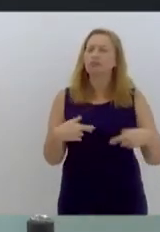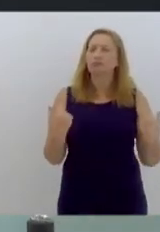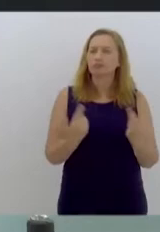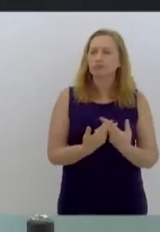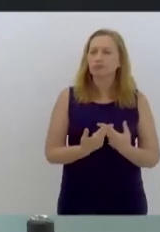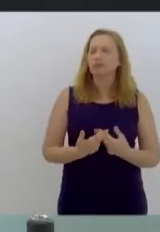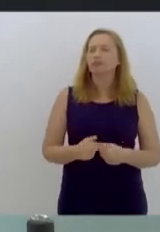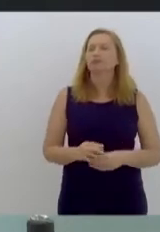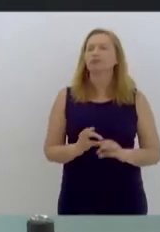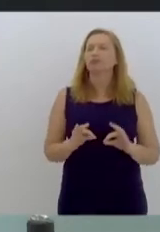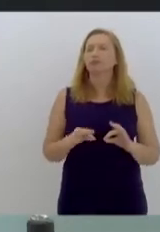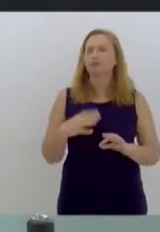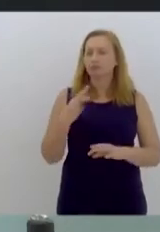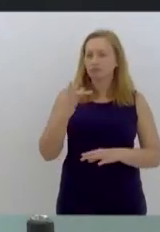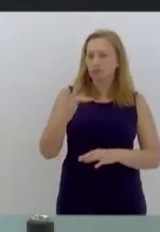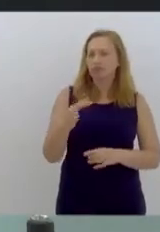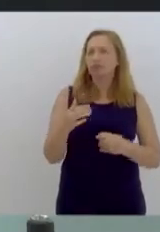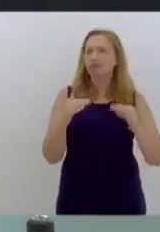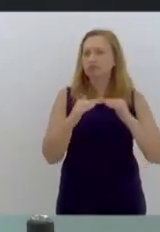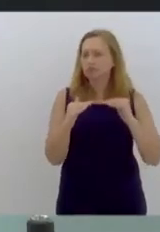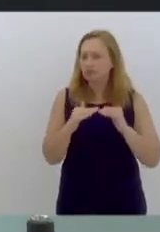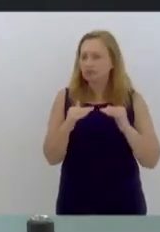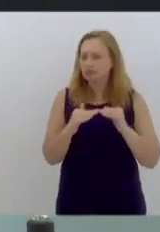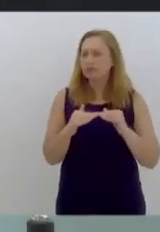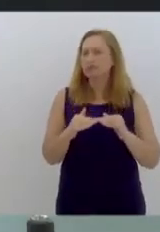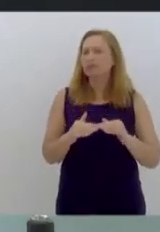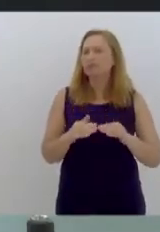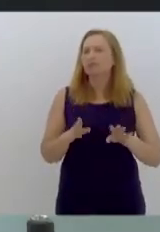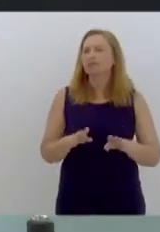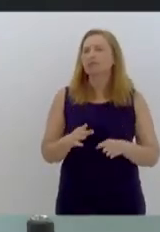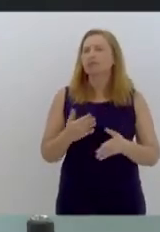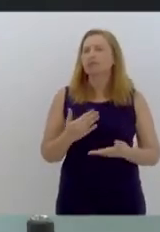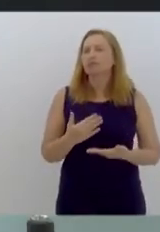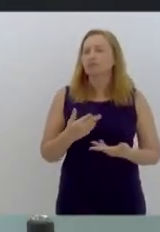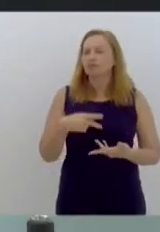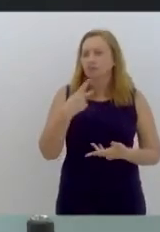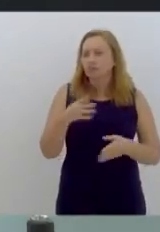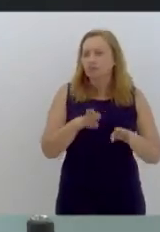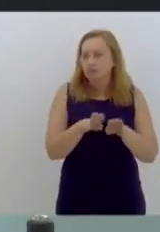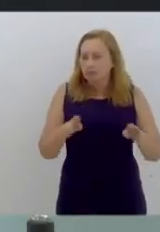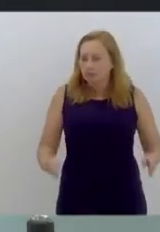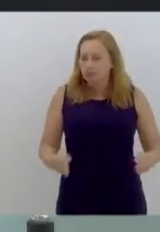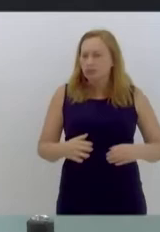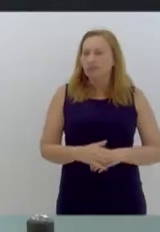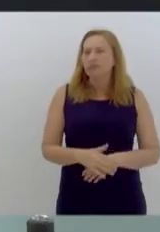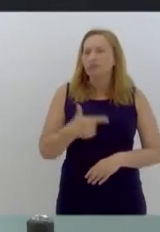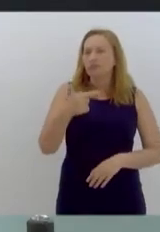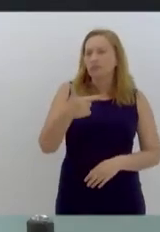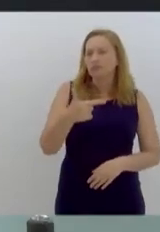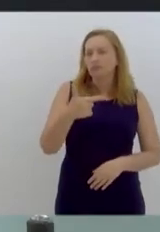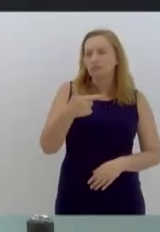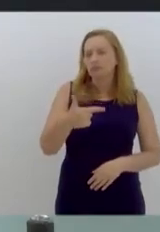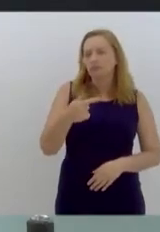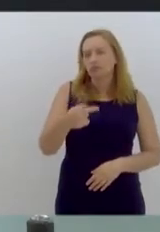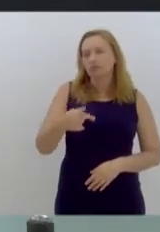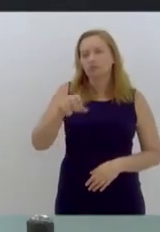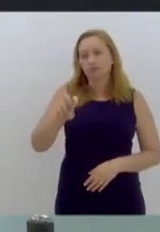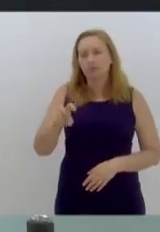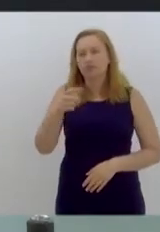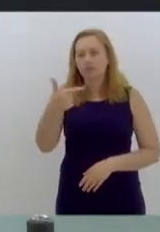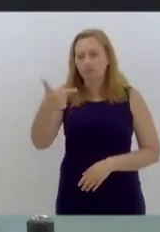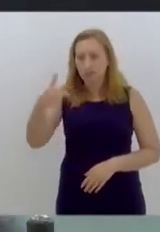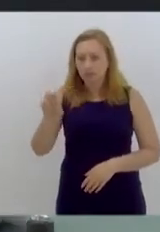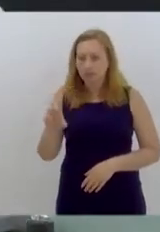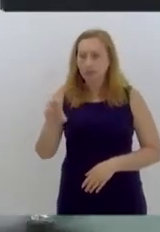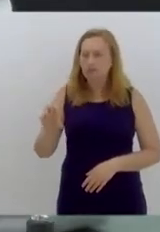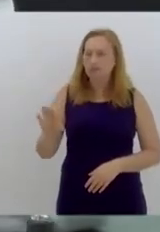para isso, concordamos com as posições lúcidas da mesa em mantê-los 75 e 25, concordamos